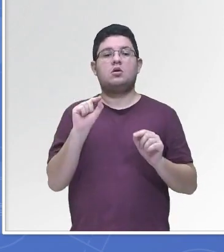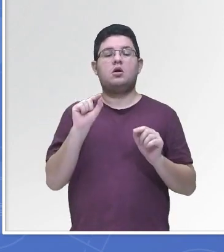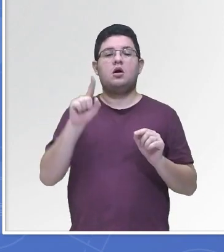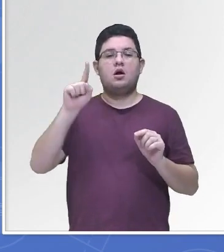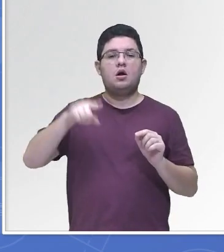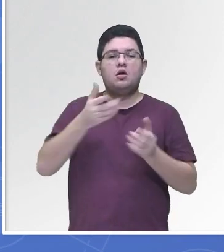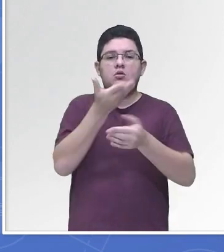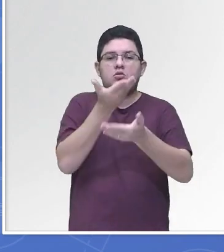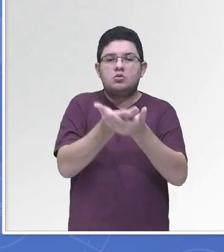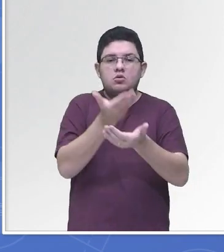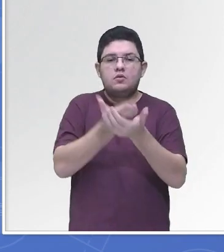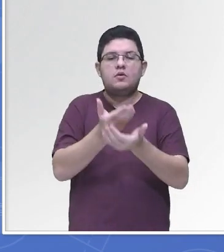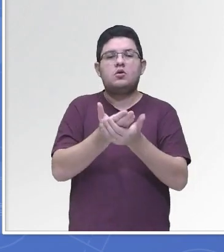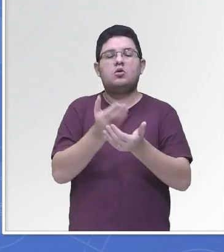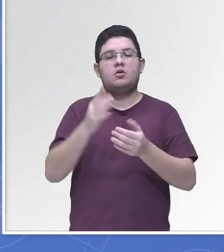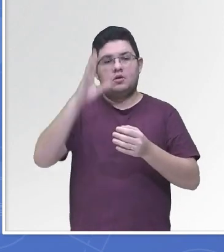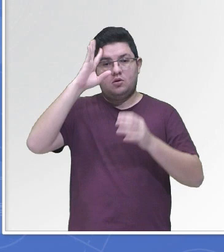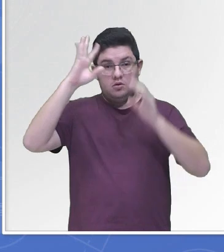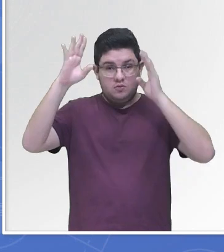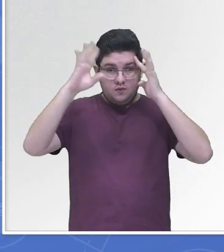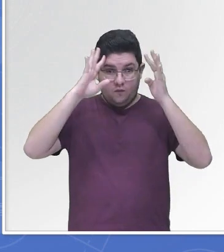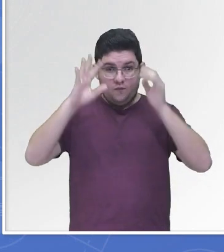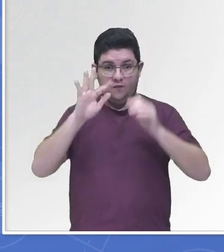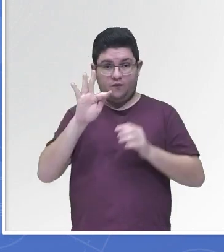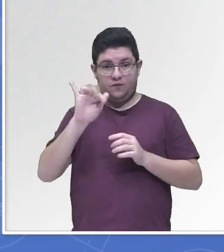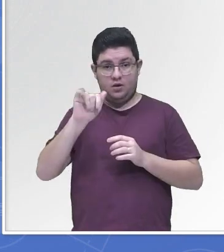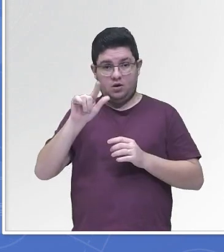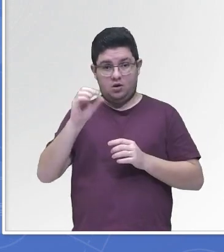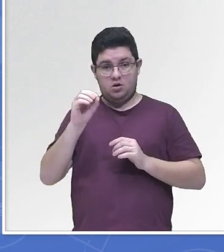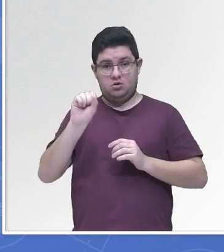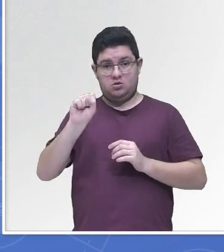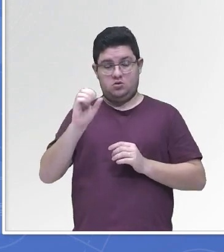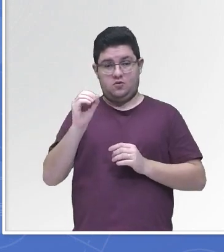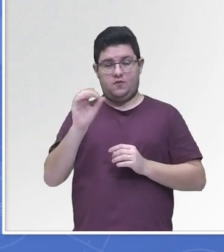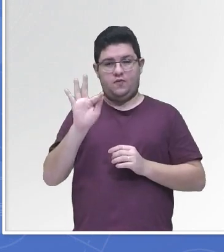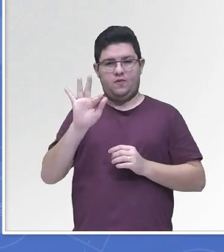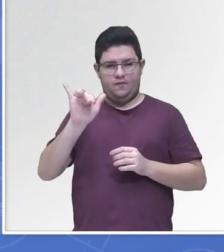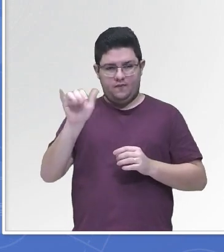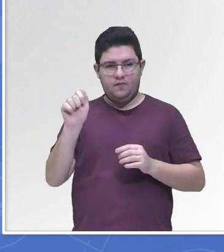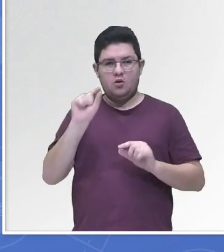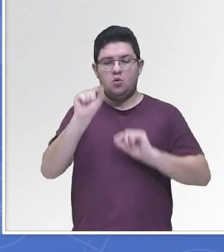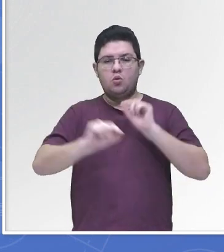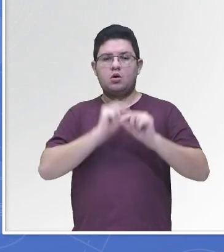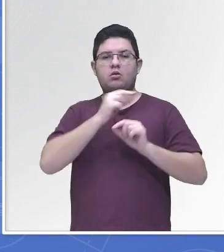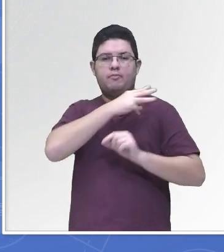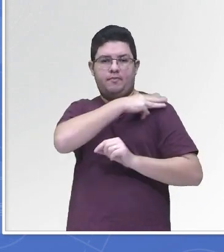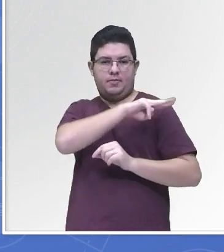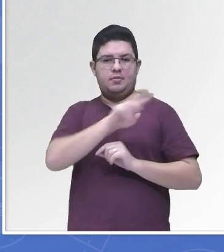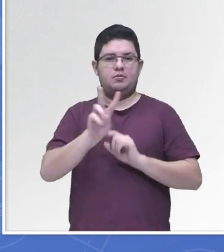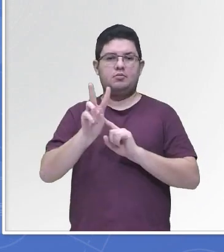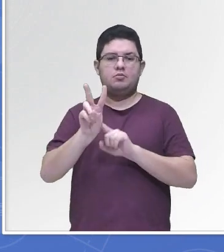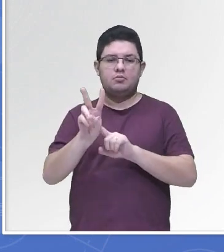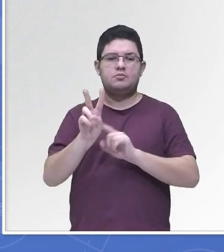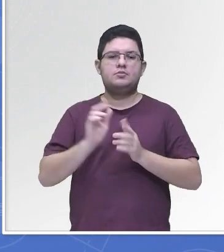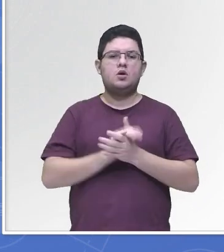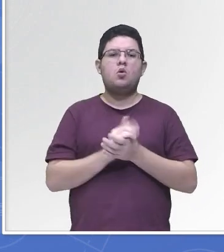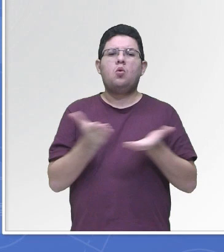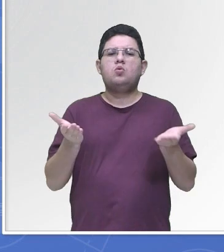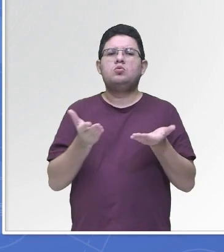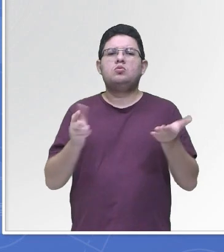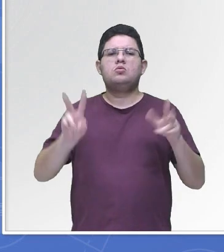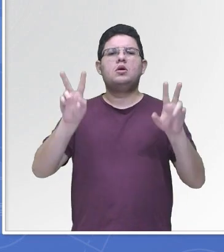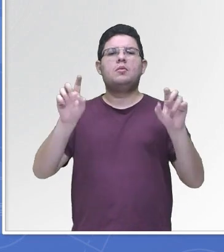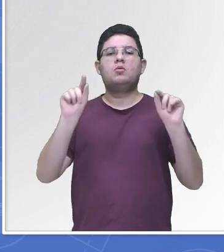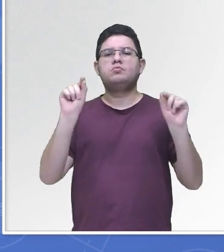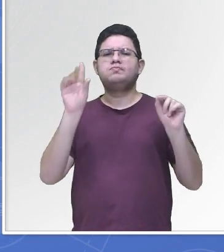ensino médio. Alô, segunda série, vamos lá. A nossa aula de hoje tem um tema muito bacana, chama-se